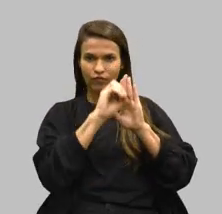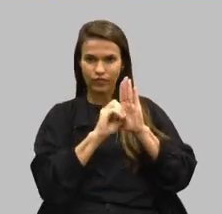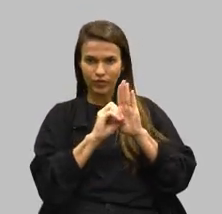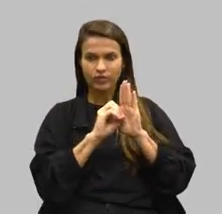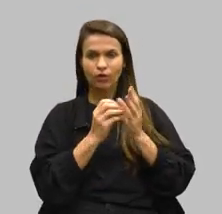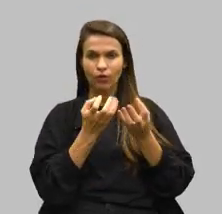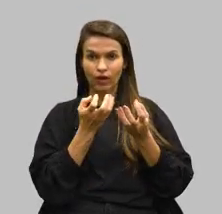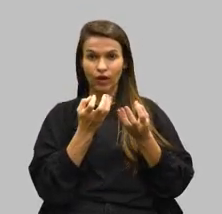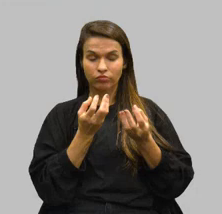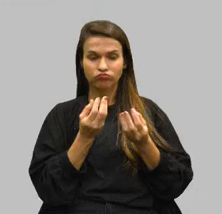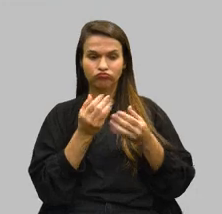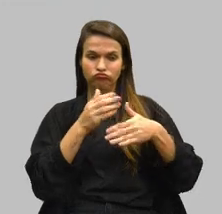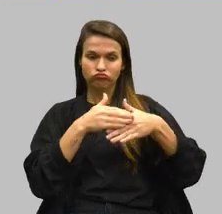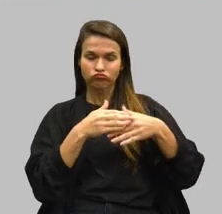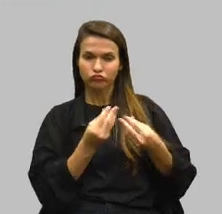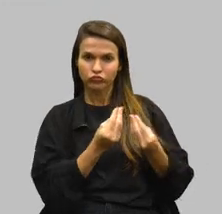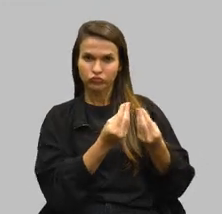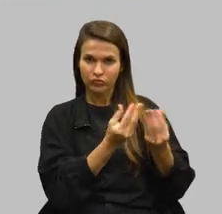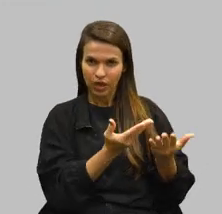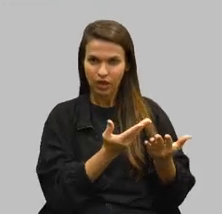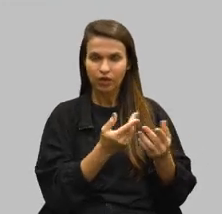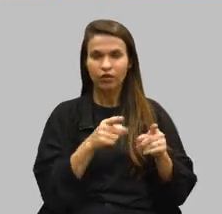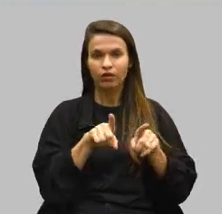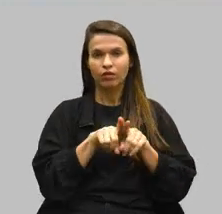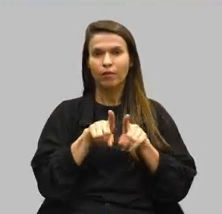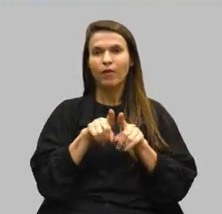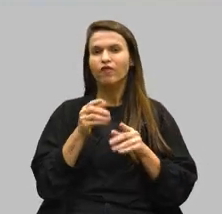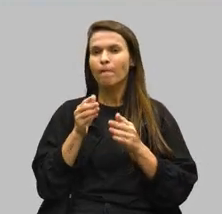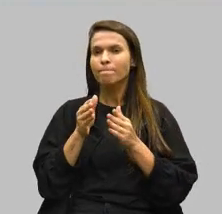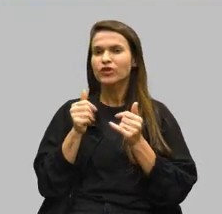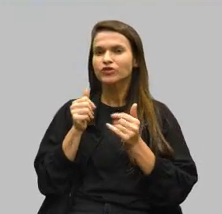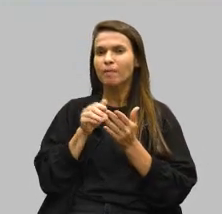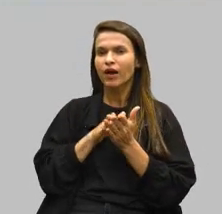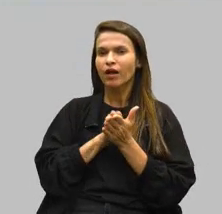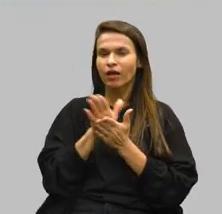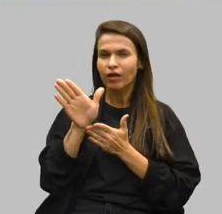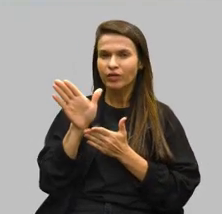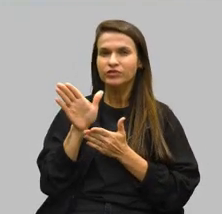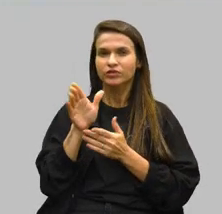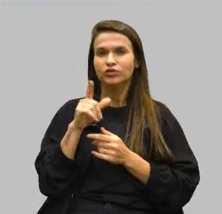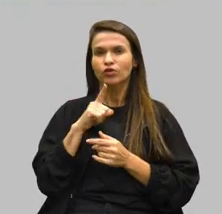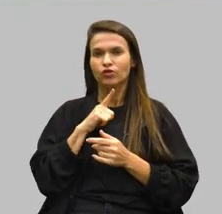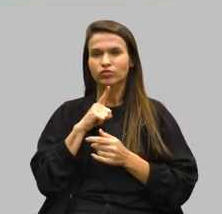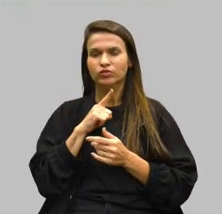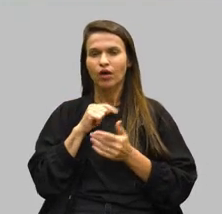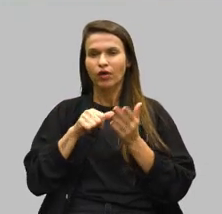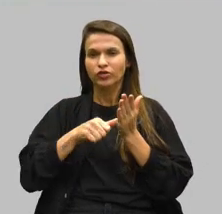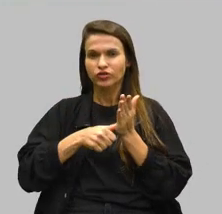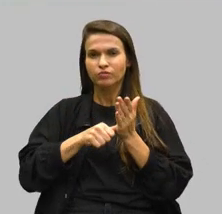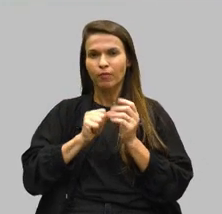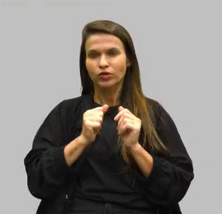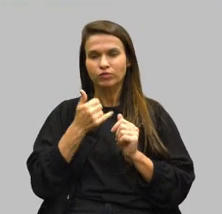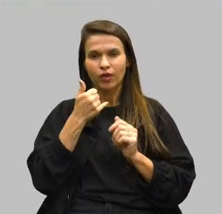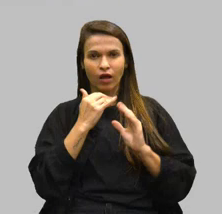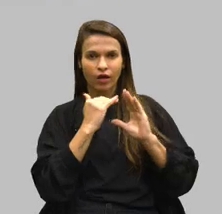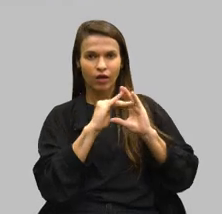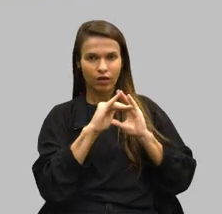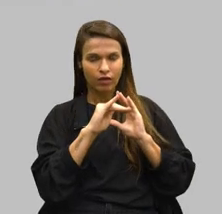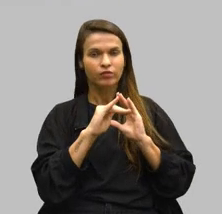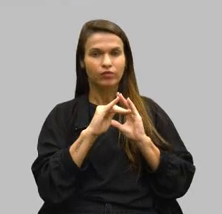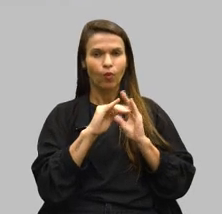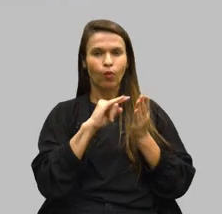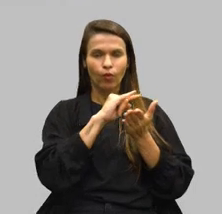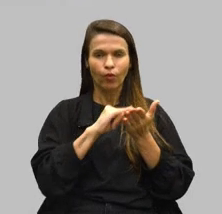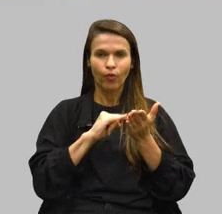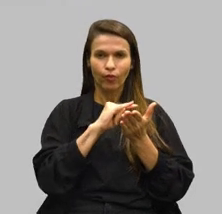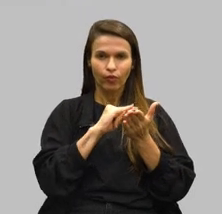mãos e vou te entregar também pedir para imprimir lá eu tenho ele digital posso mandar no celular aí também um parecer favorável